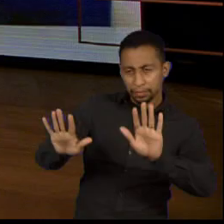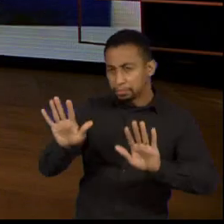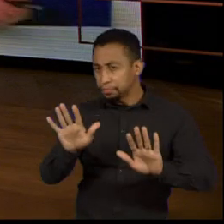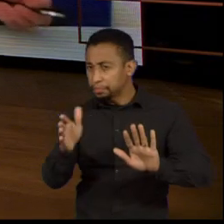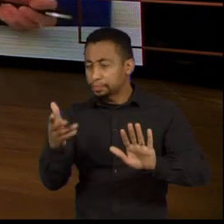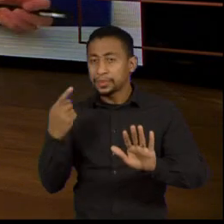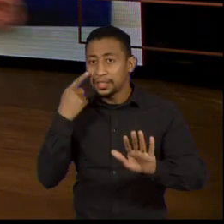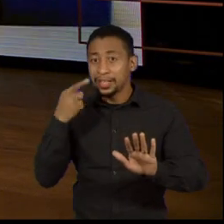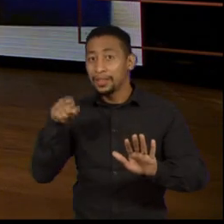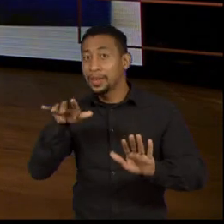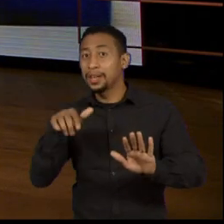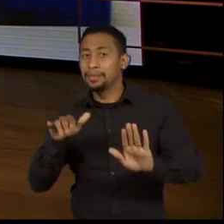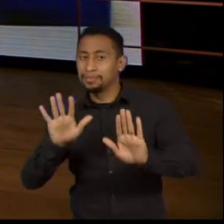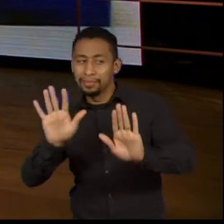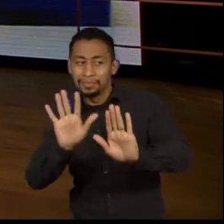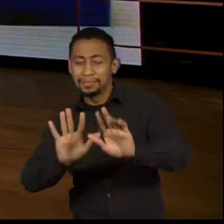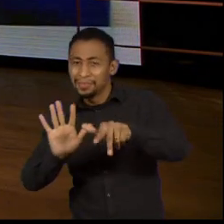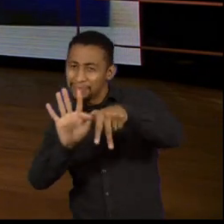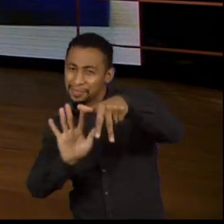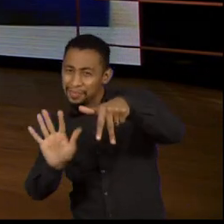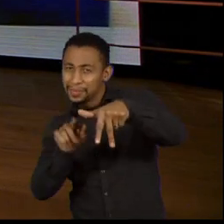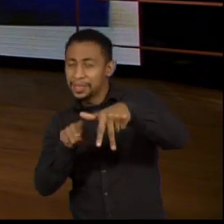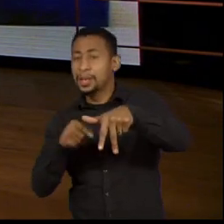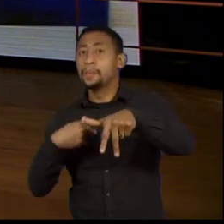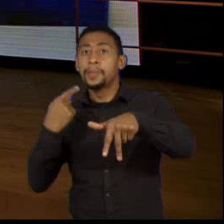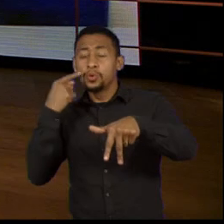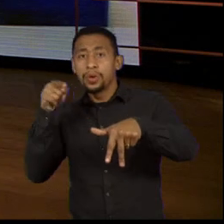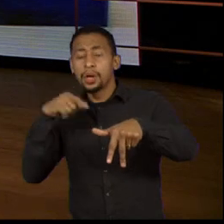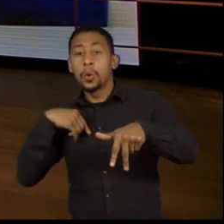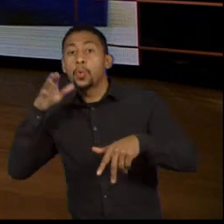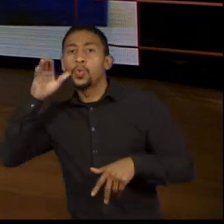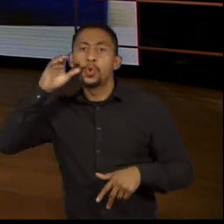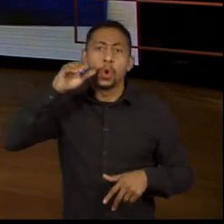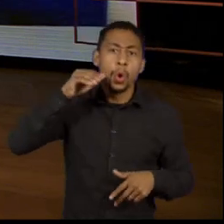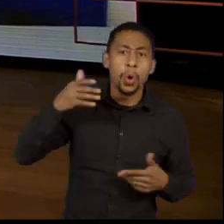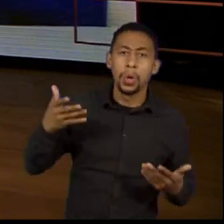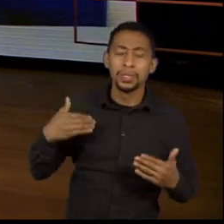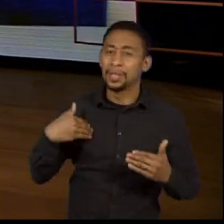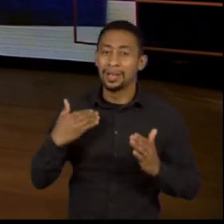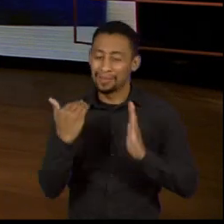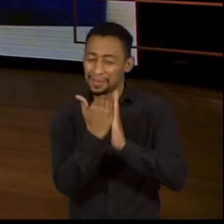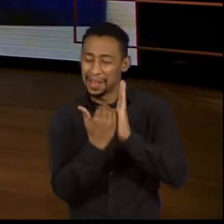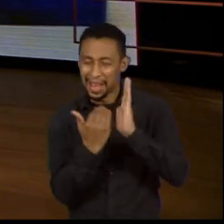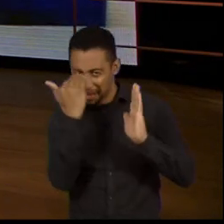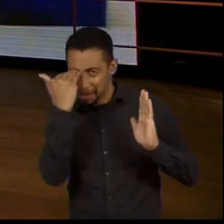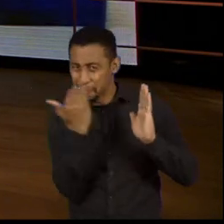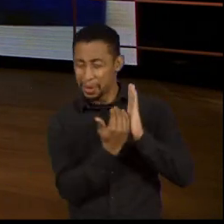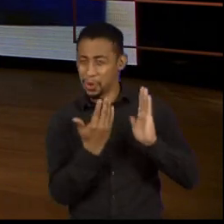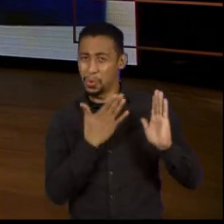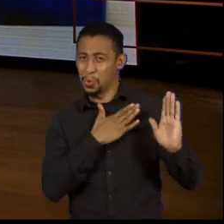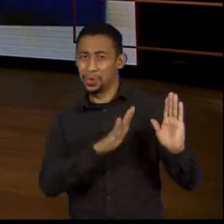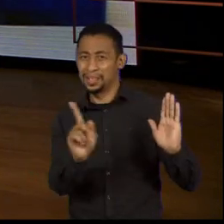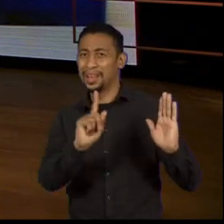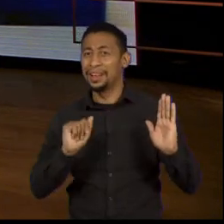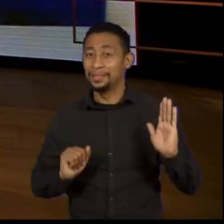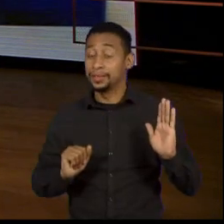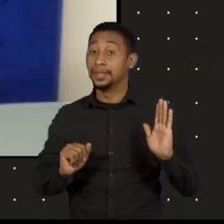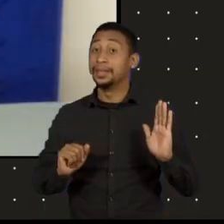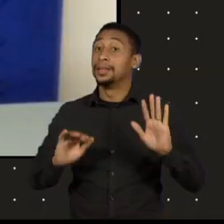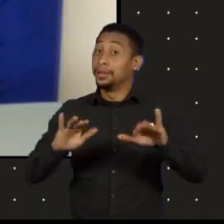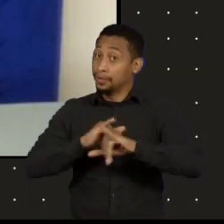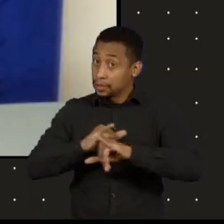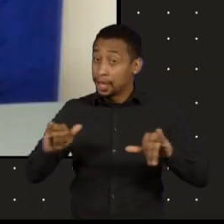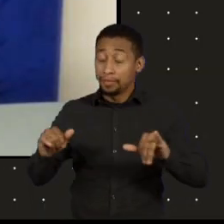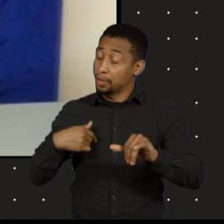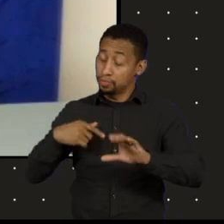mais curiosa e mais indisciplinada. Eu não gostava, como eu já havia dito, né? Eu sempre... primei pela